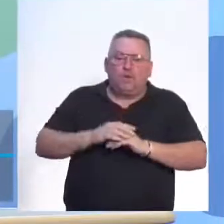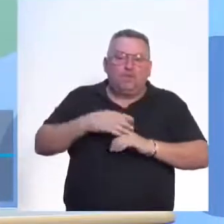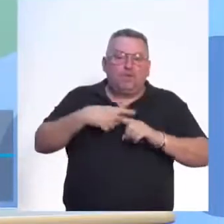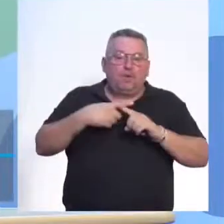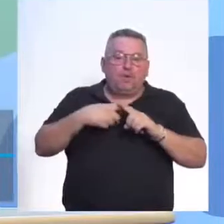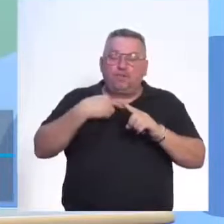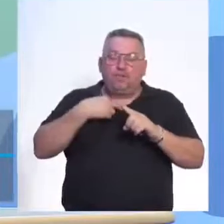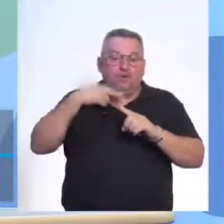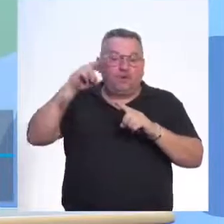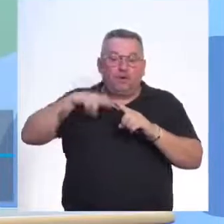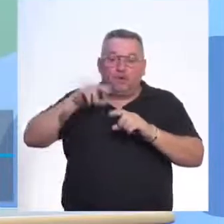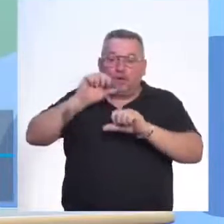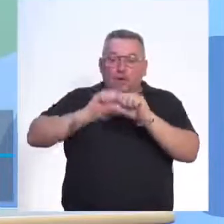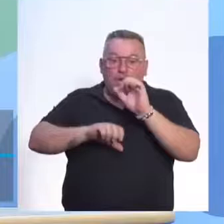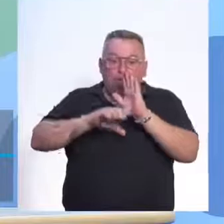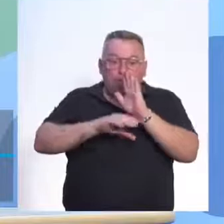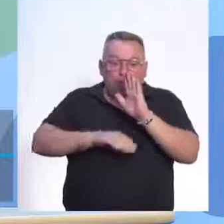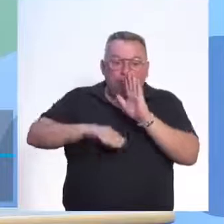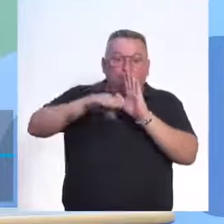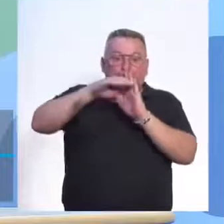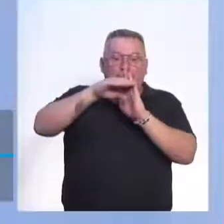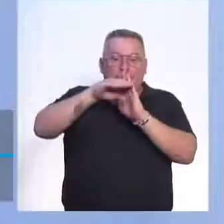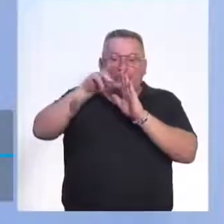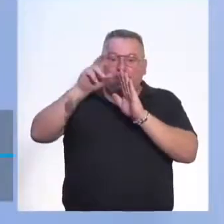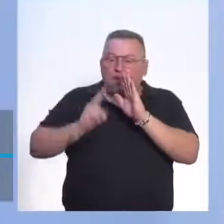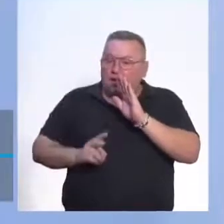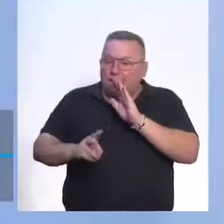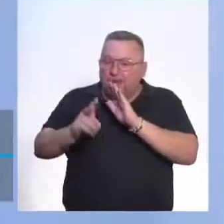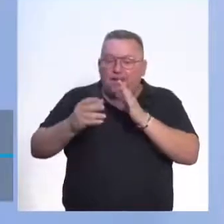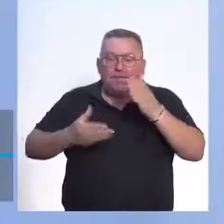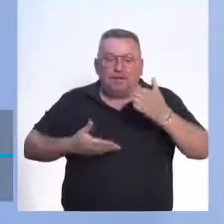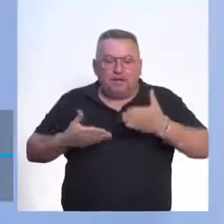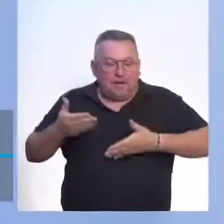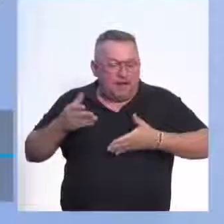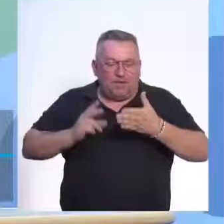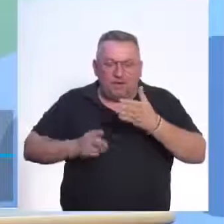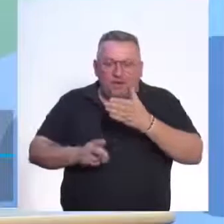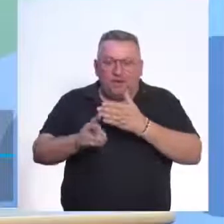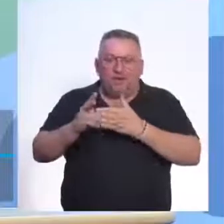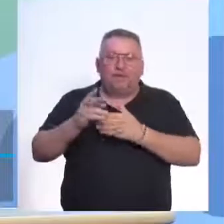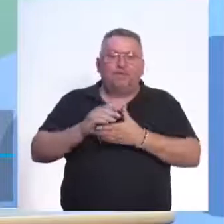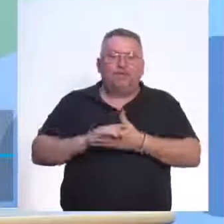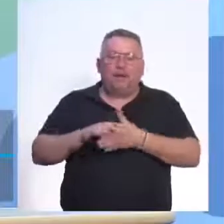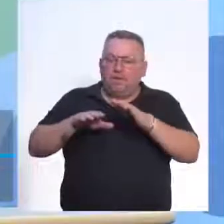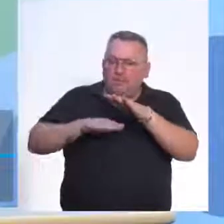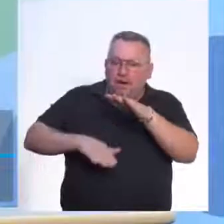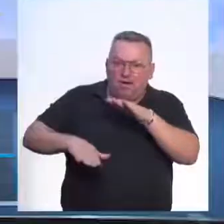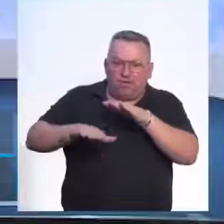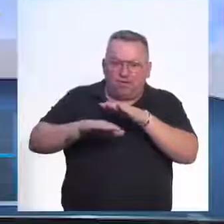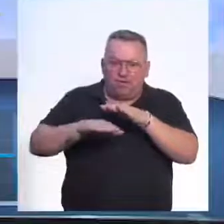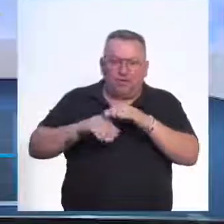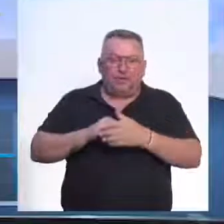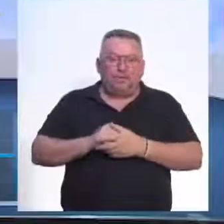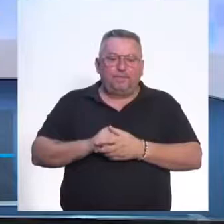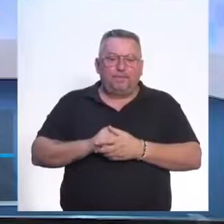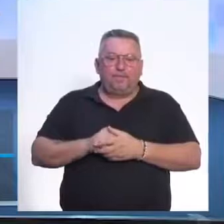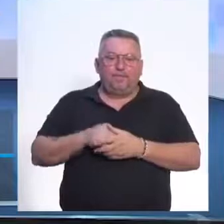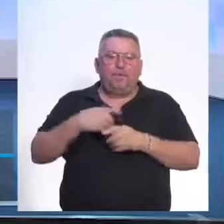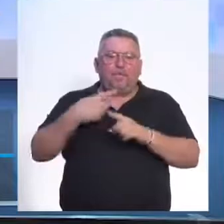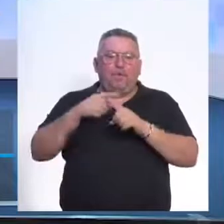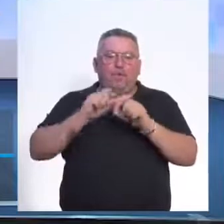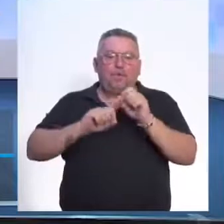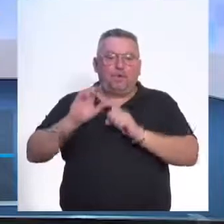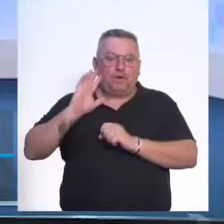não podia jamais mudar de posição. Ele tinha que se manter sempre subalterno no ali, né? local. Um nível abaixo. Nível Até abaixo. porque, assim,